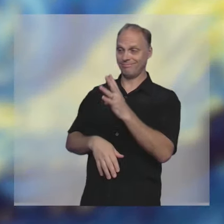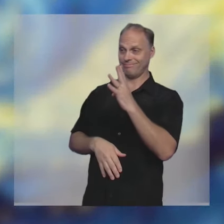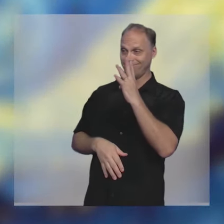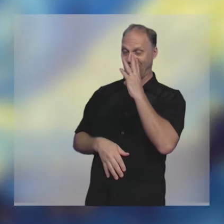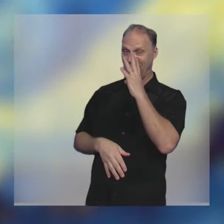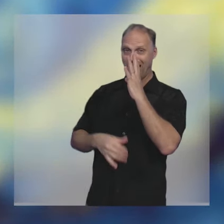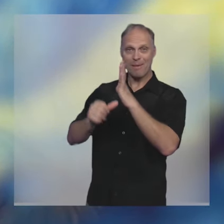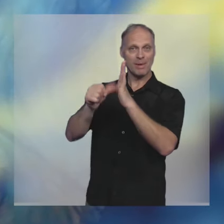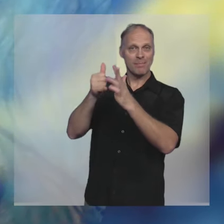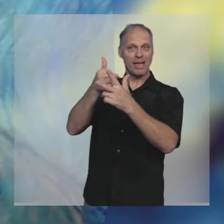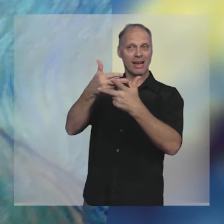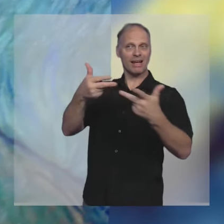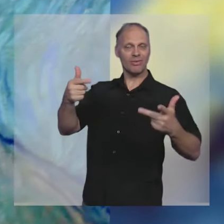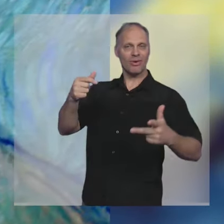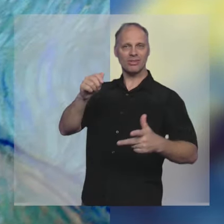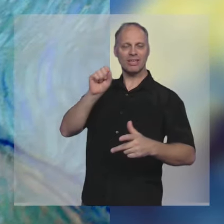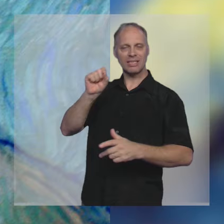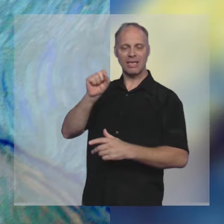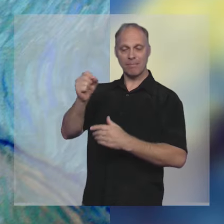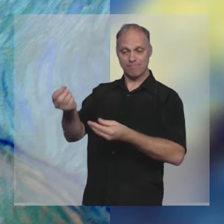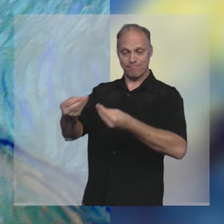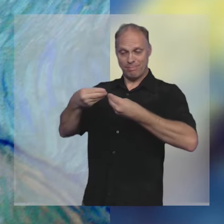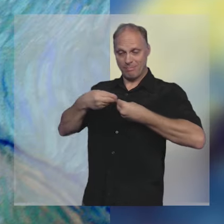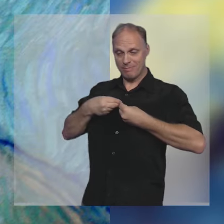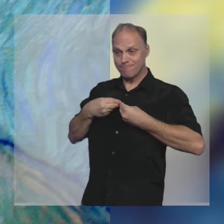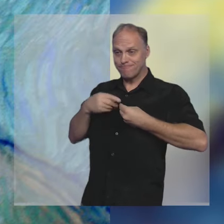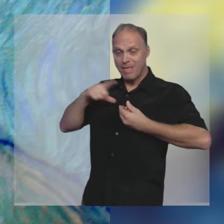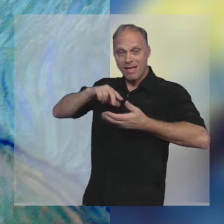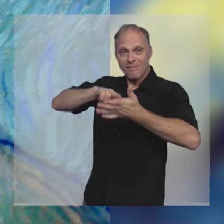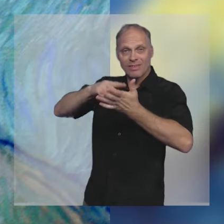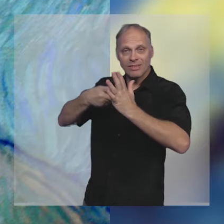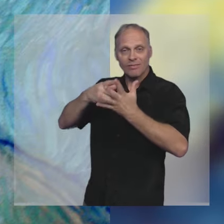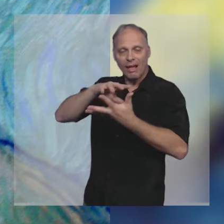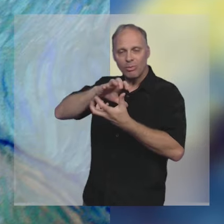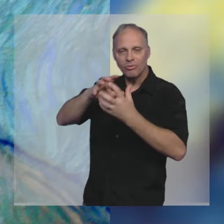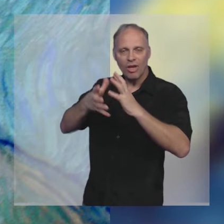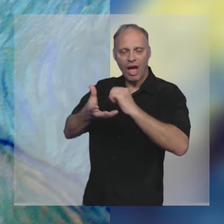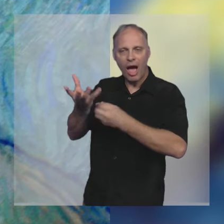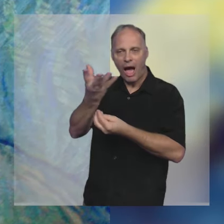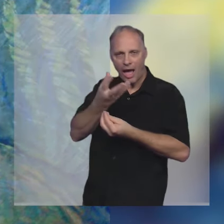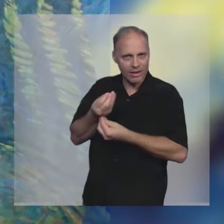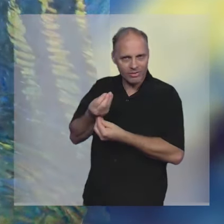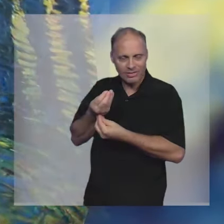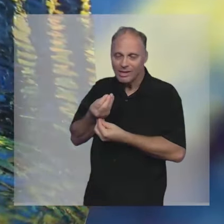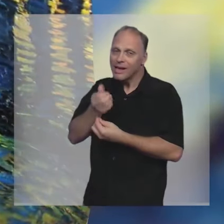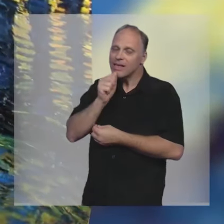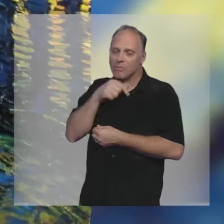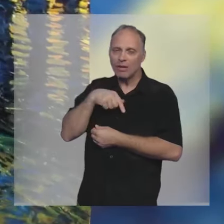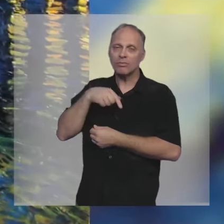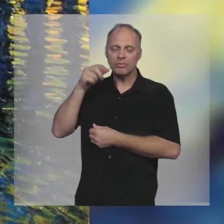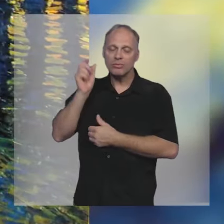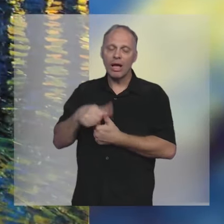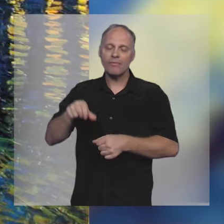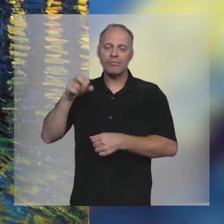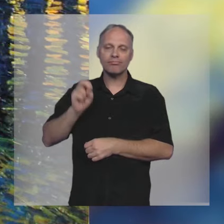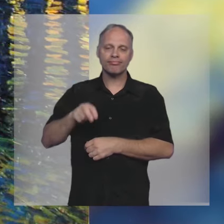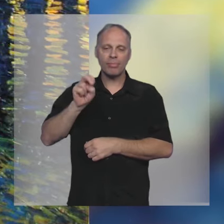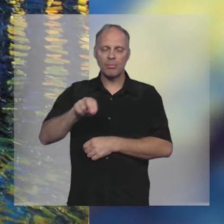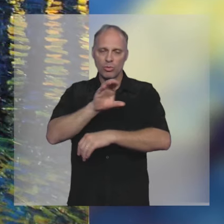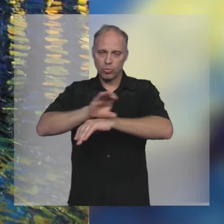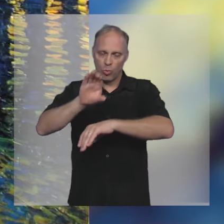maravilhada. Foi a primeira coisa, assim, que para mim me disse alguma coisa de artes. Aí, quando eu estava